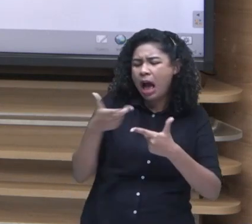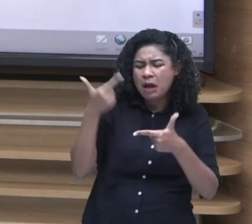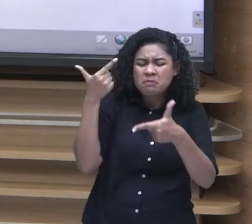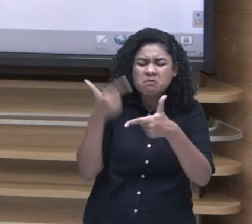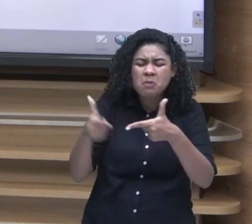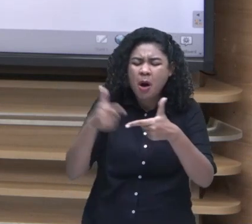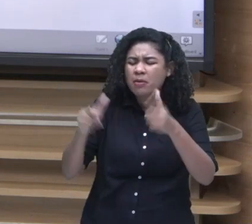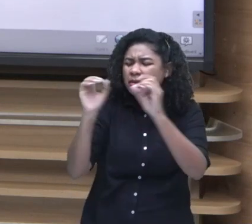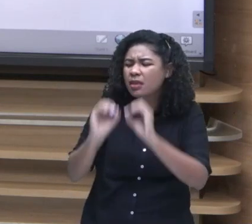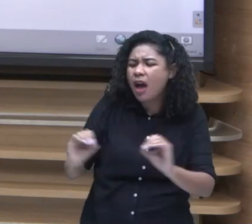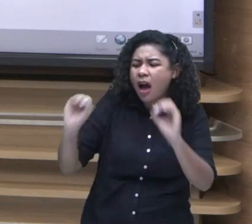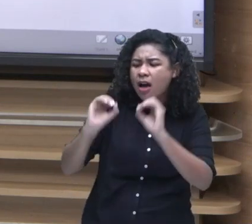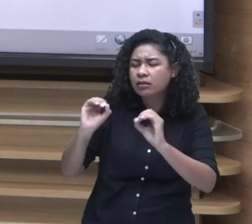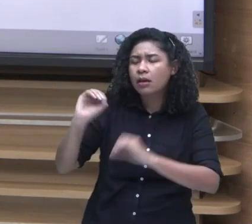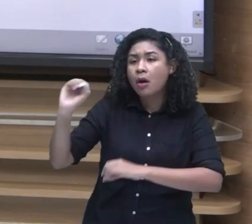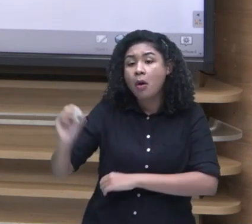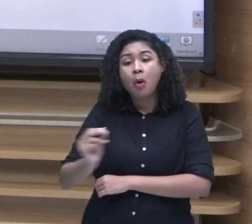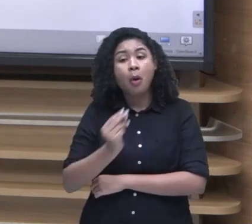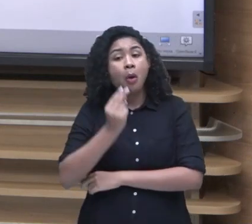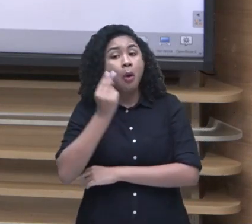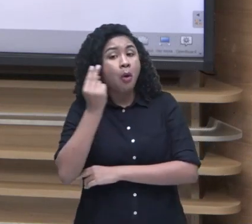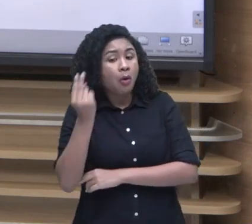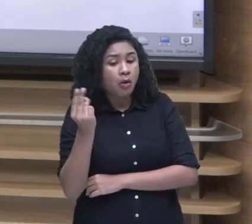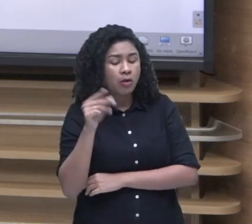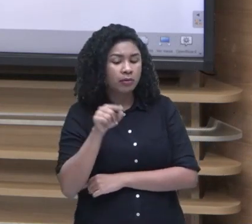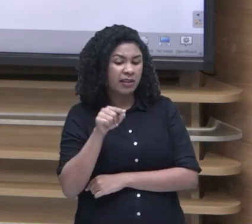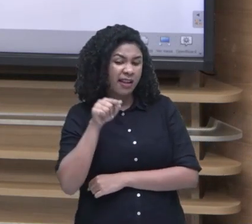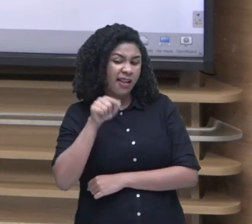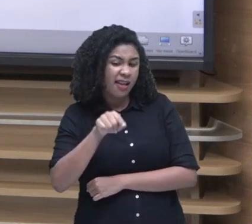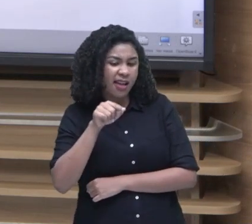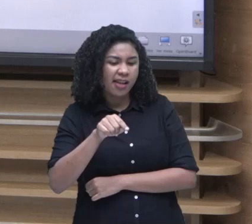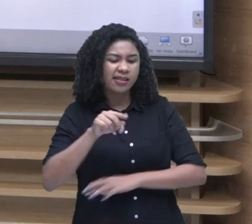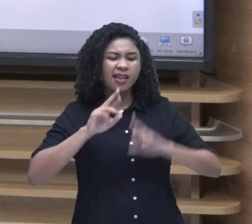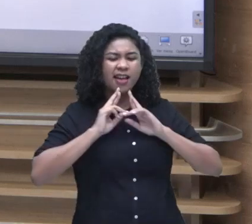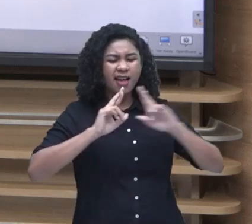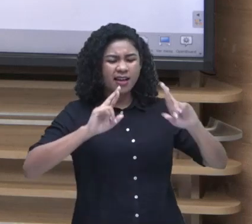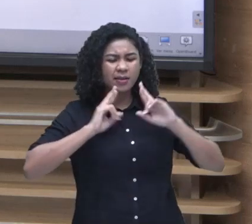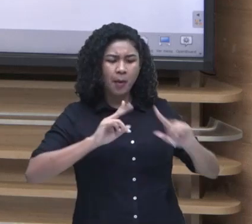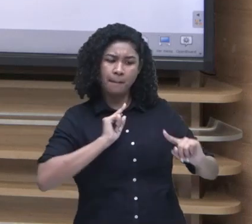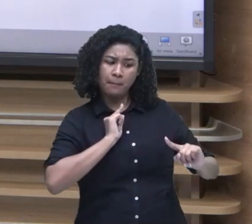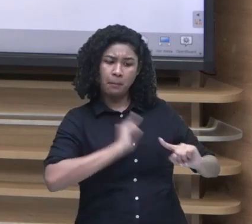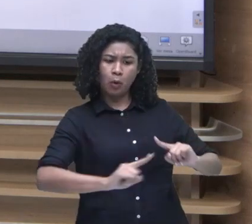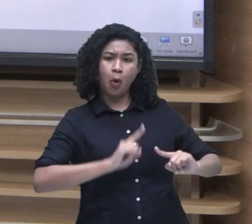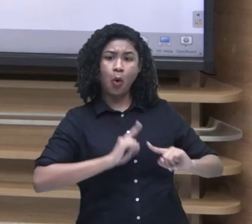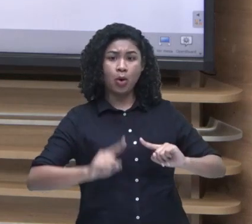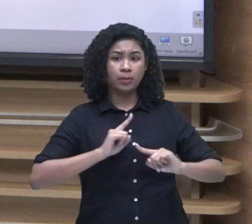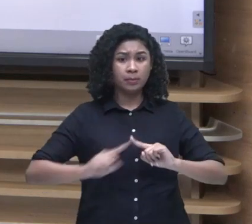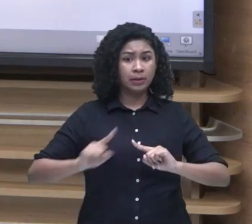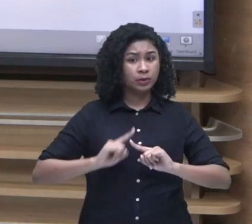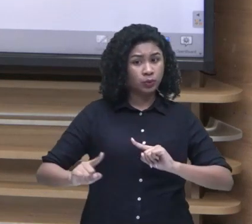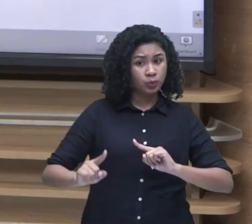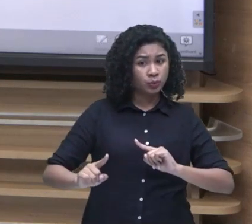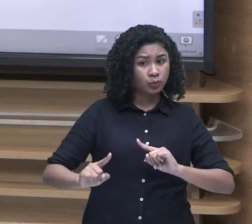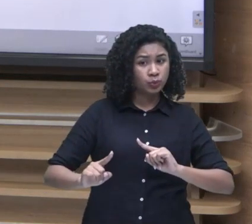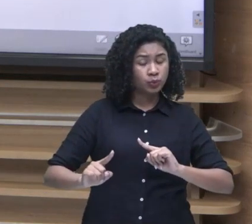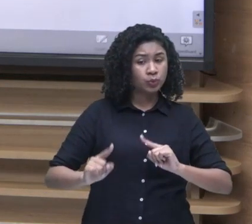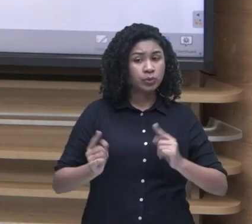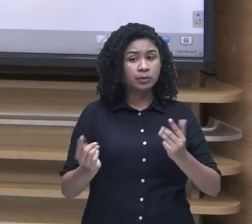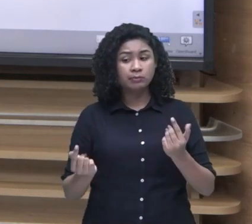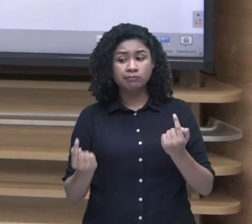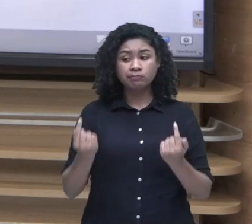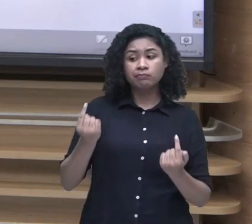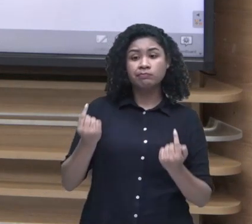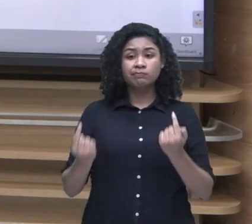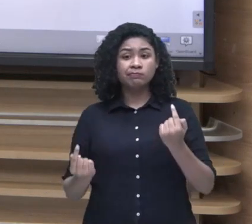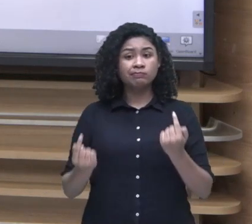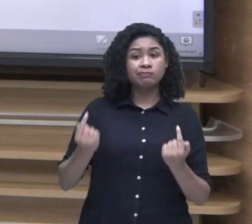para reclamar, ou ele não pode se queixar porque ele não tem esta oportunidade.